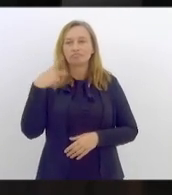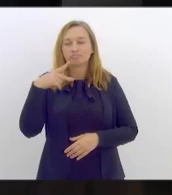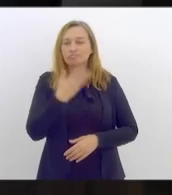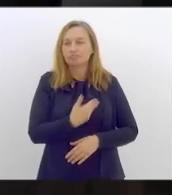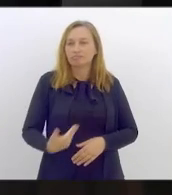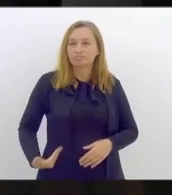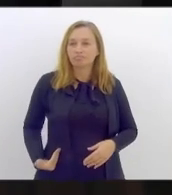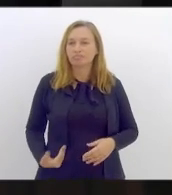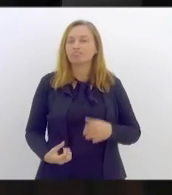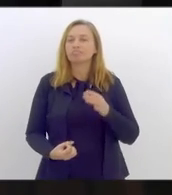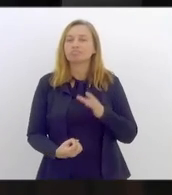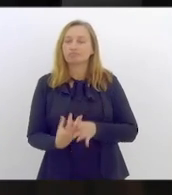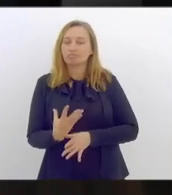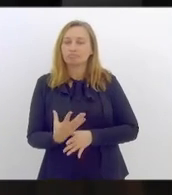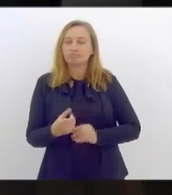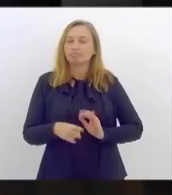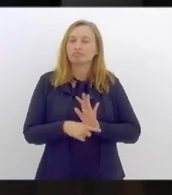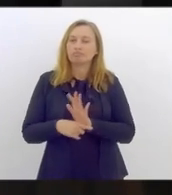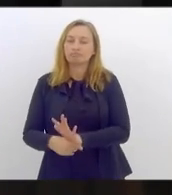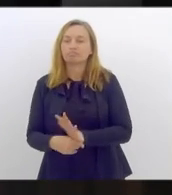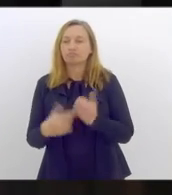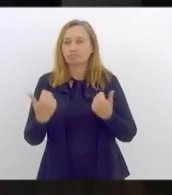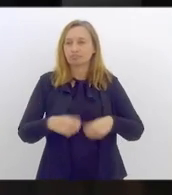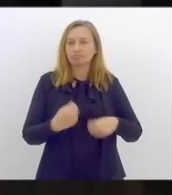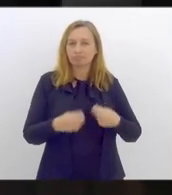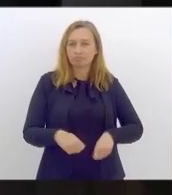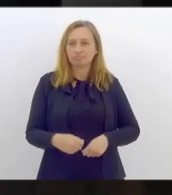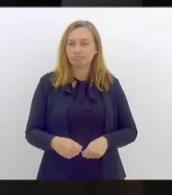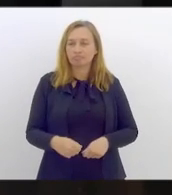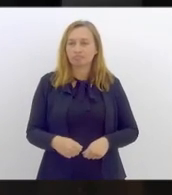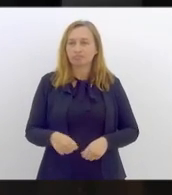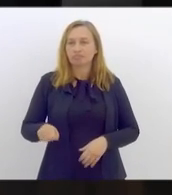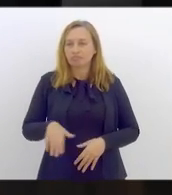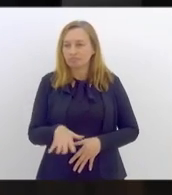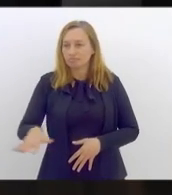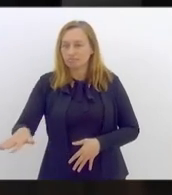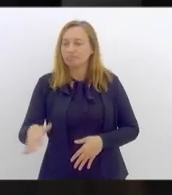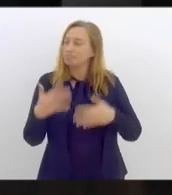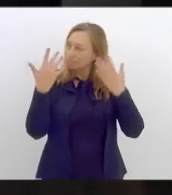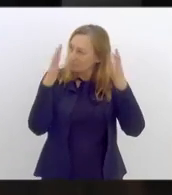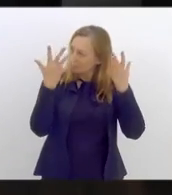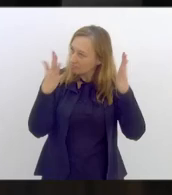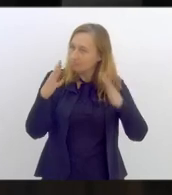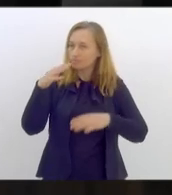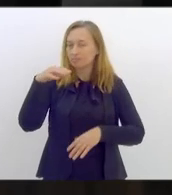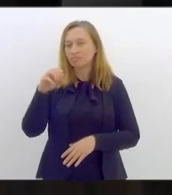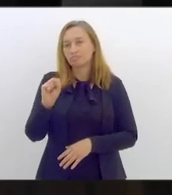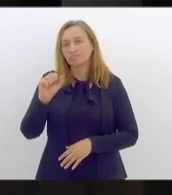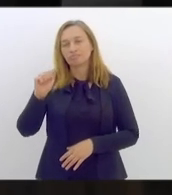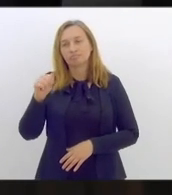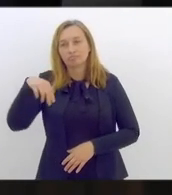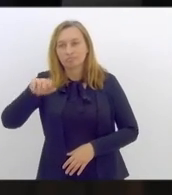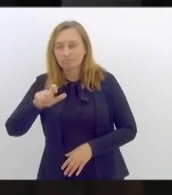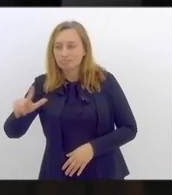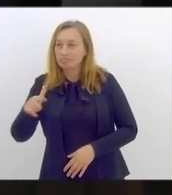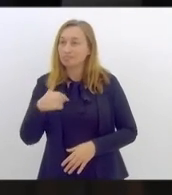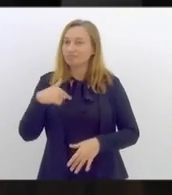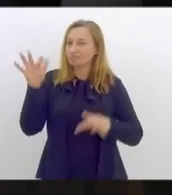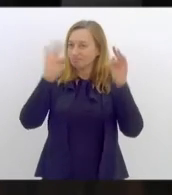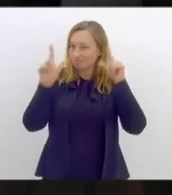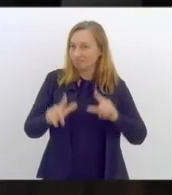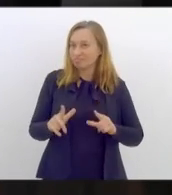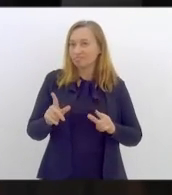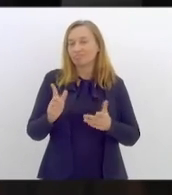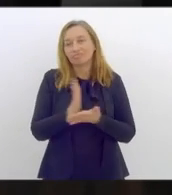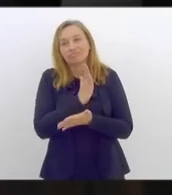públicas que irão realmente atender as necessidades daquela comunidade Parabéns Samuel Malafaia Eu fico feliz porque às